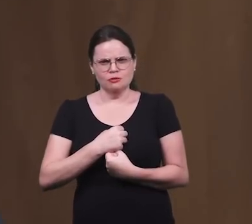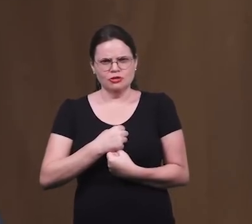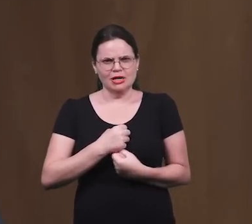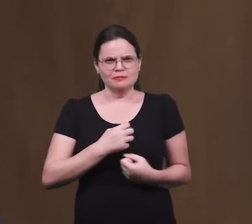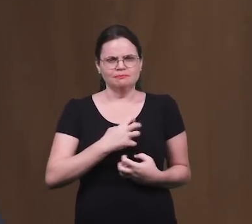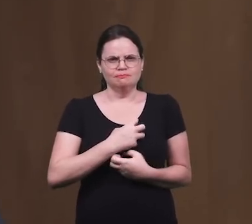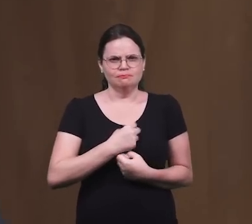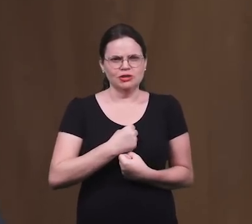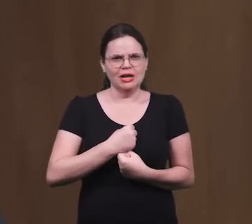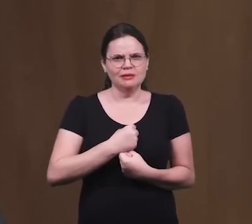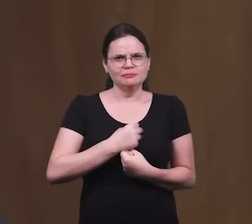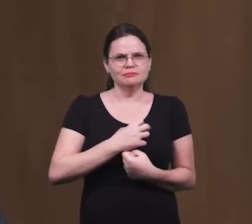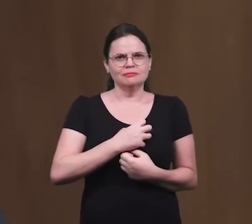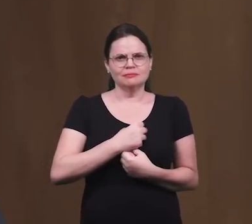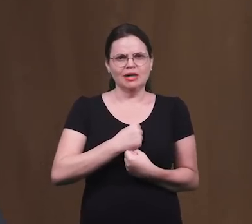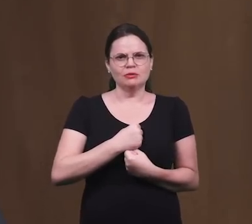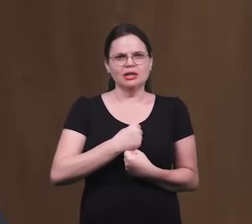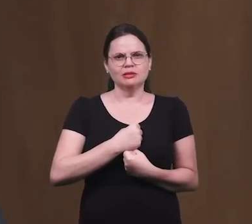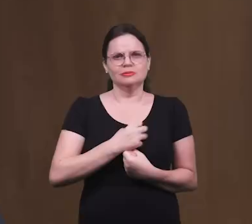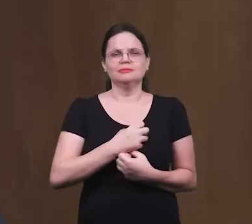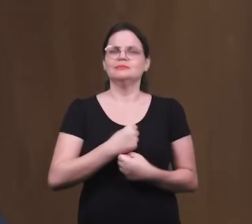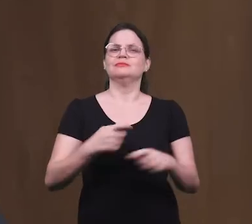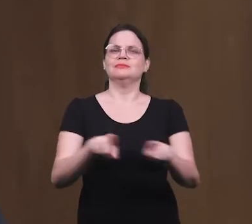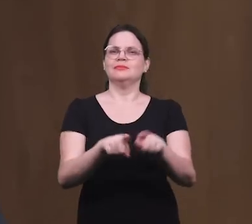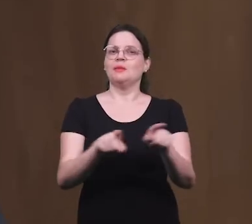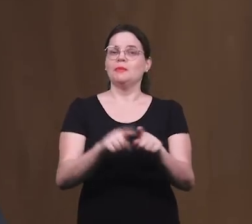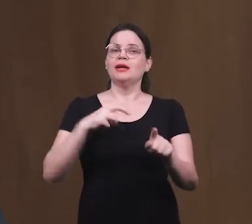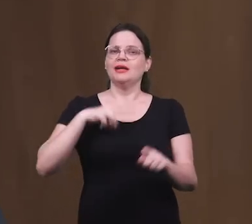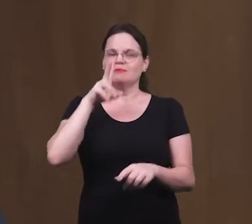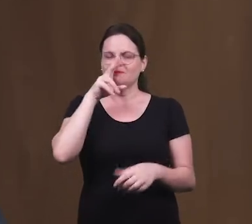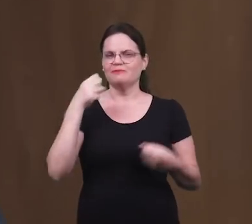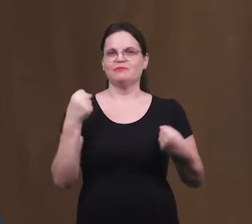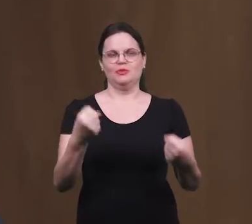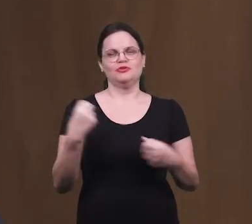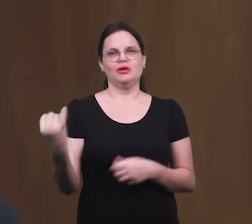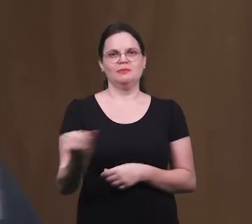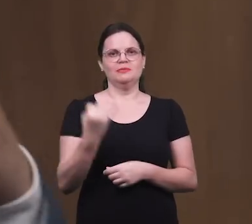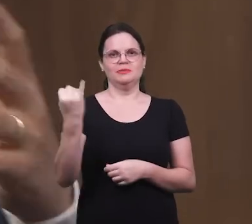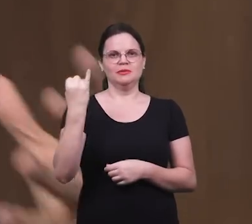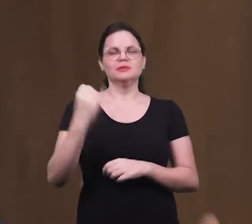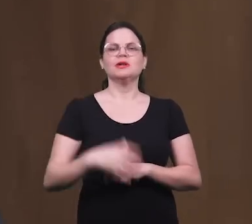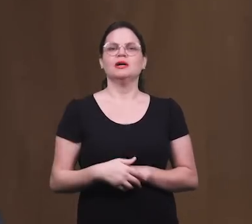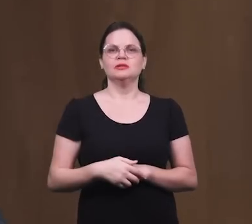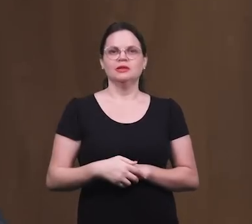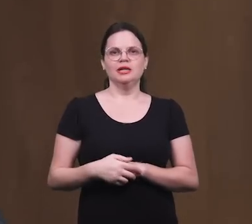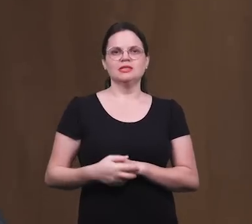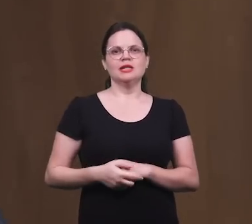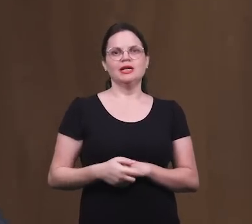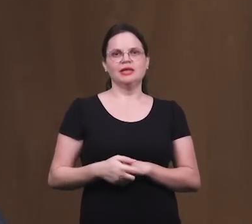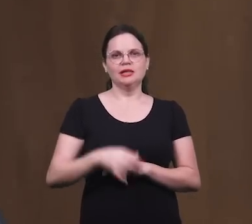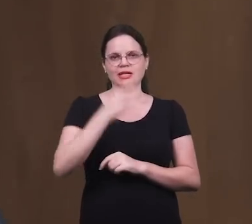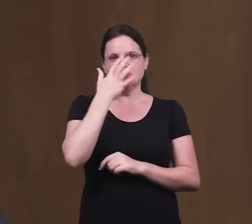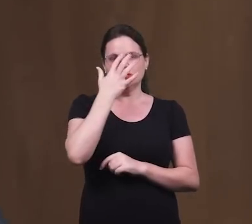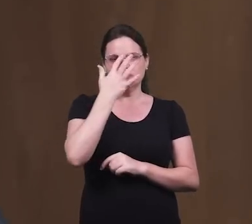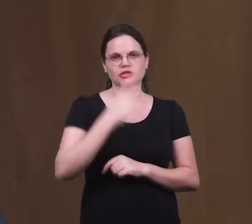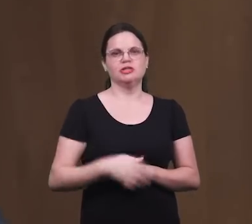Senhor? Então, é muito importante, é fundamental que você venha ao altar do